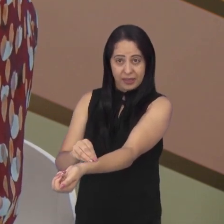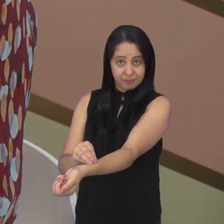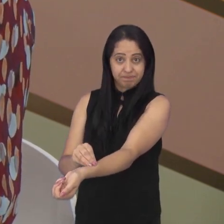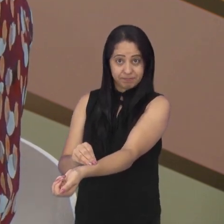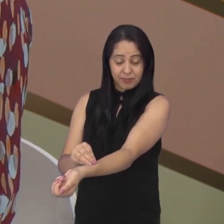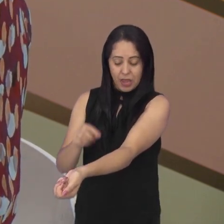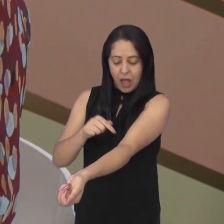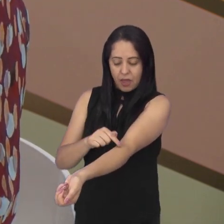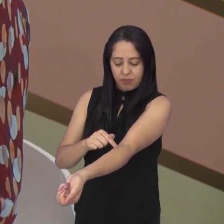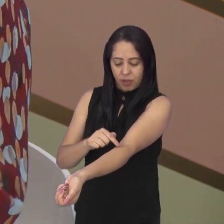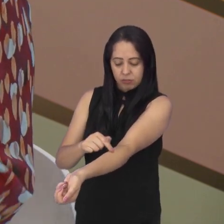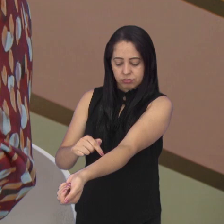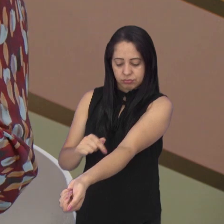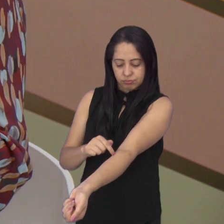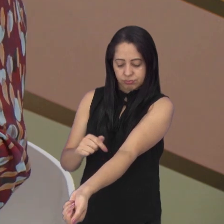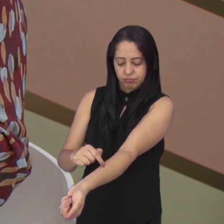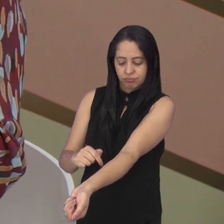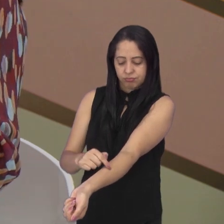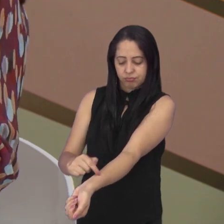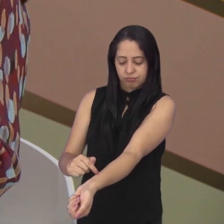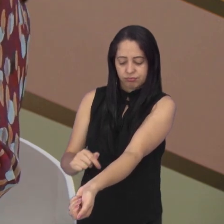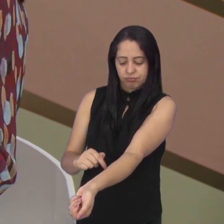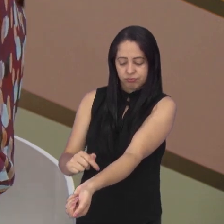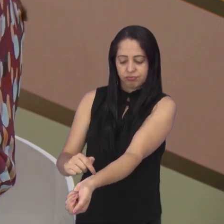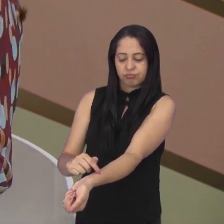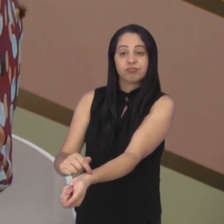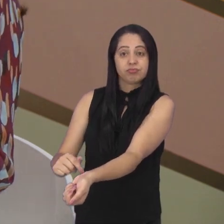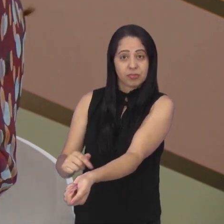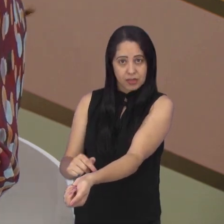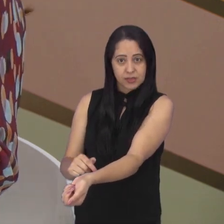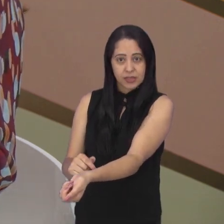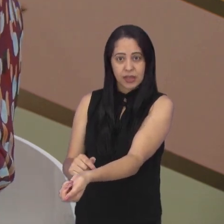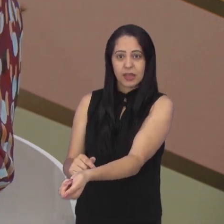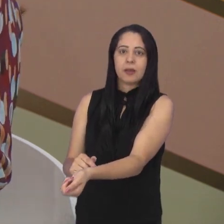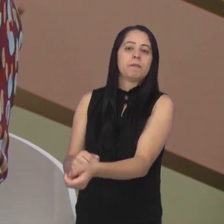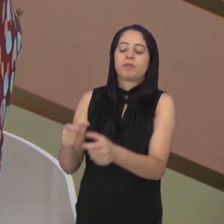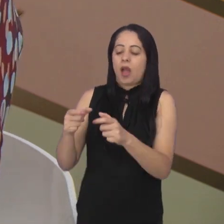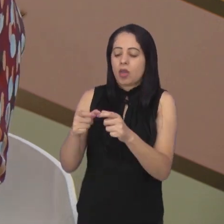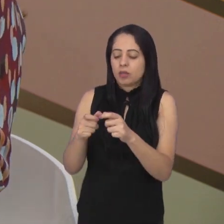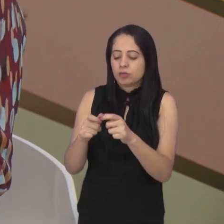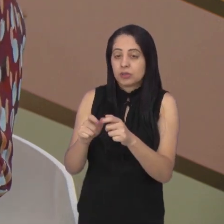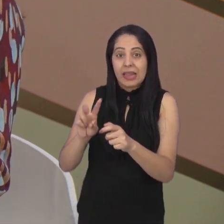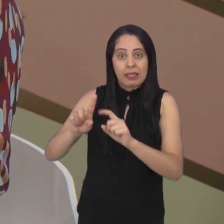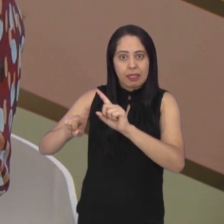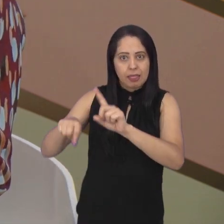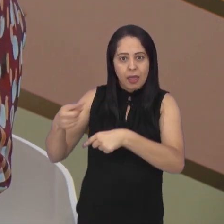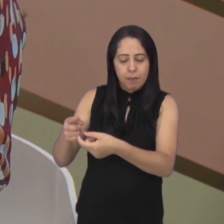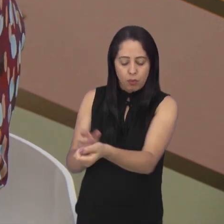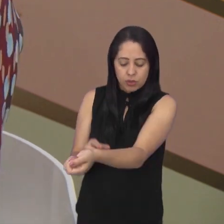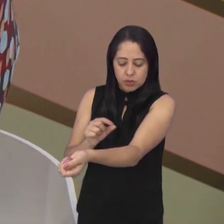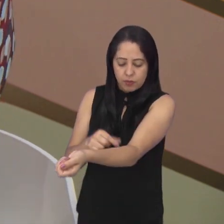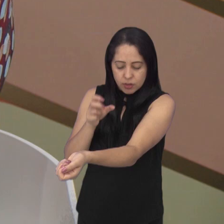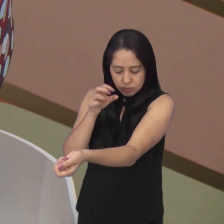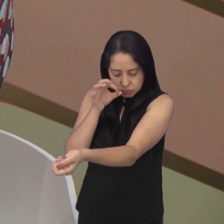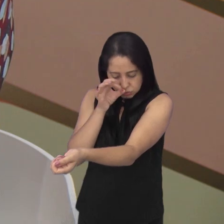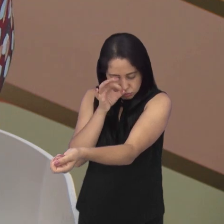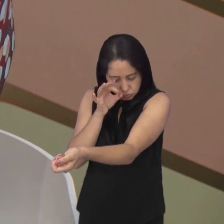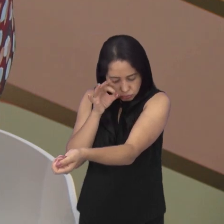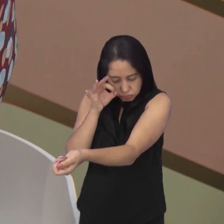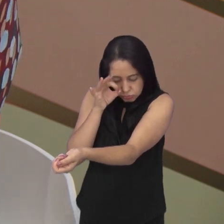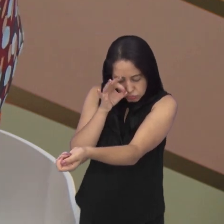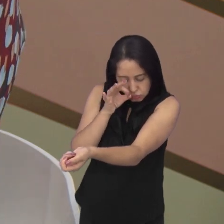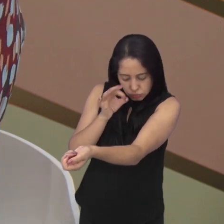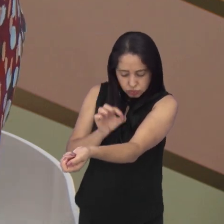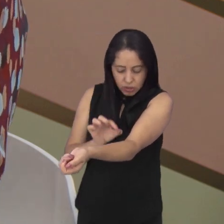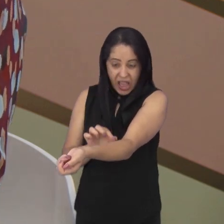aquela proteína, aquele epitélio, ele fica num laboratório, ele é desenvolvido e vem na forma de líquido. Então, na hora que você entra em